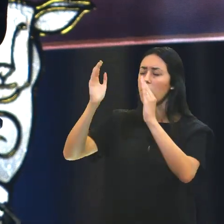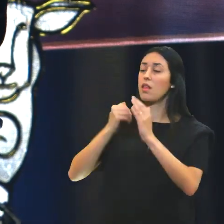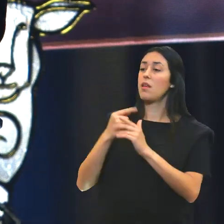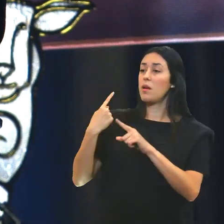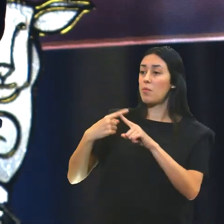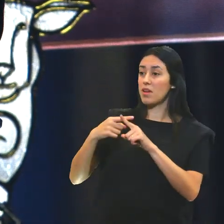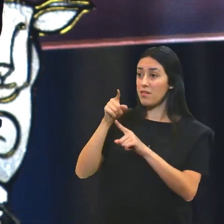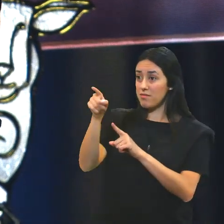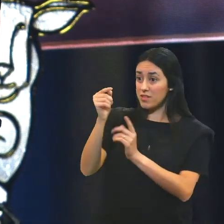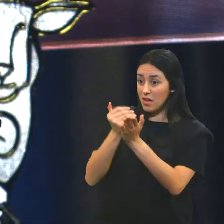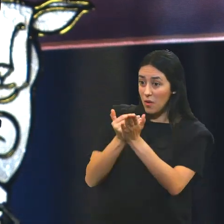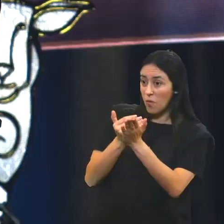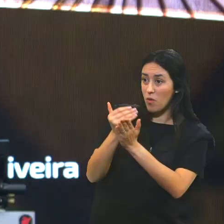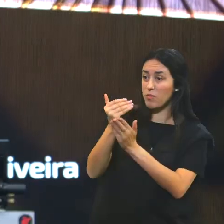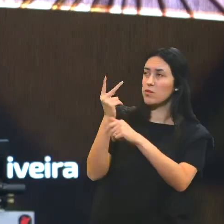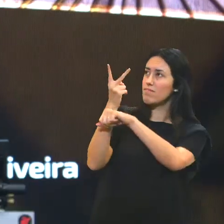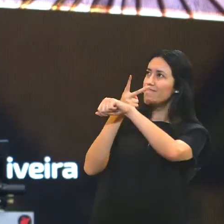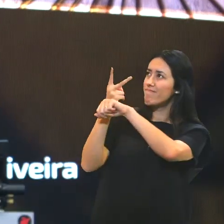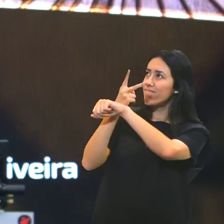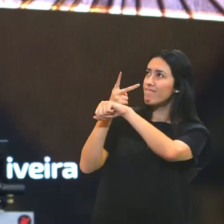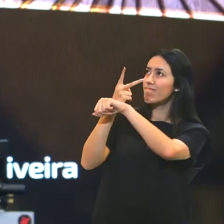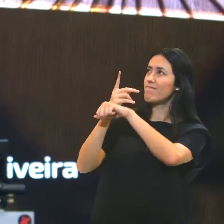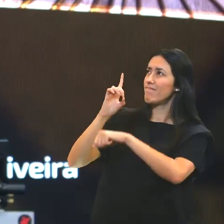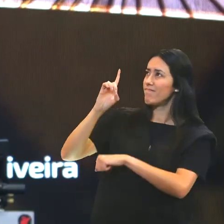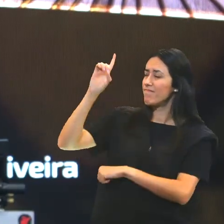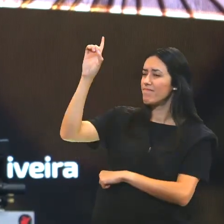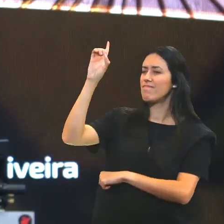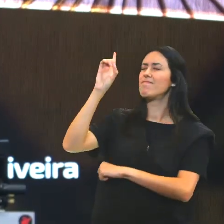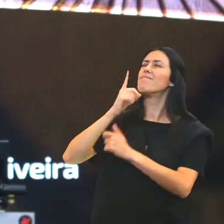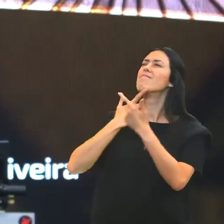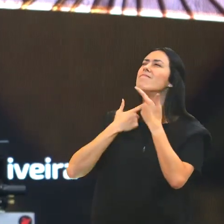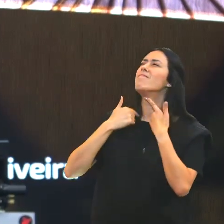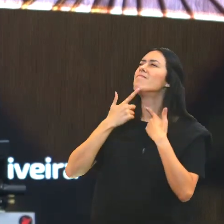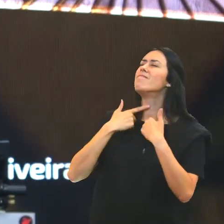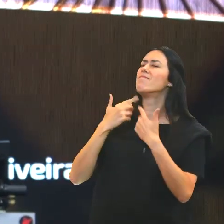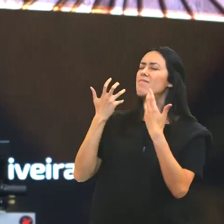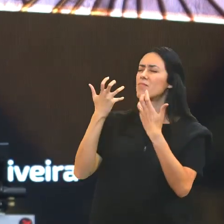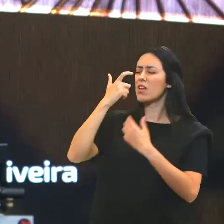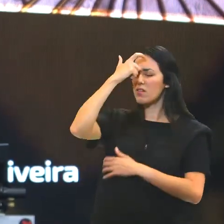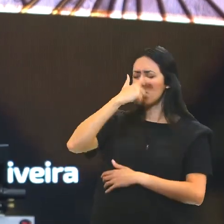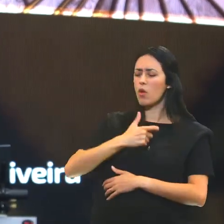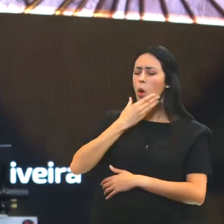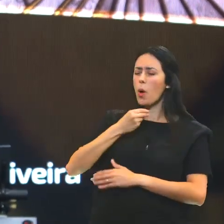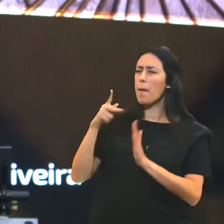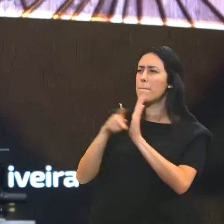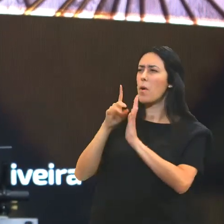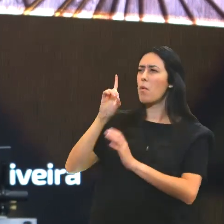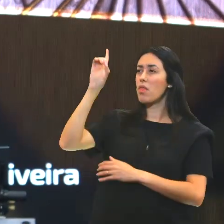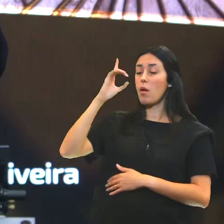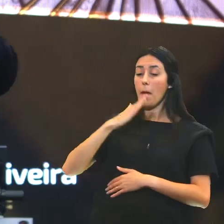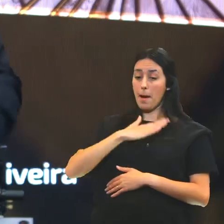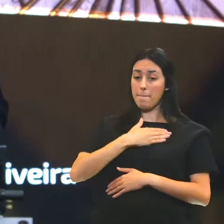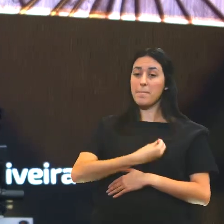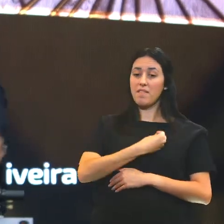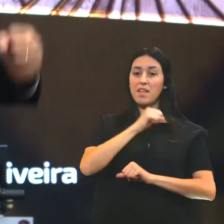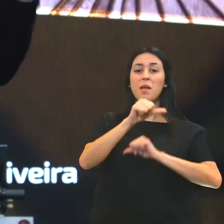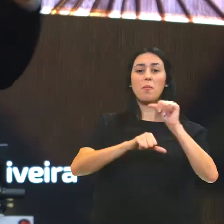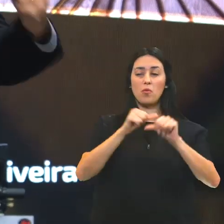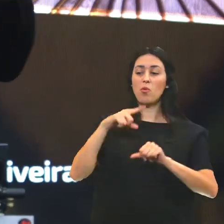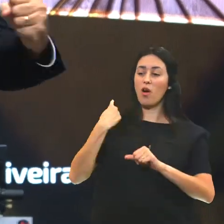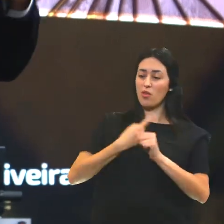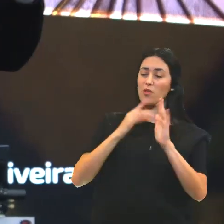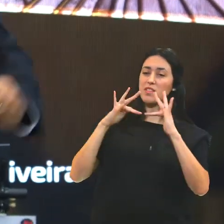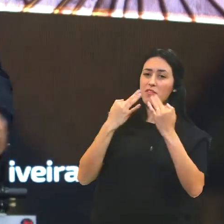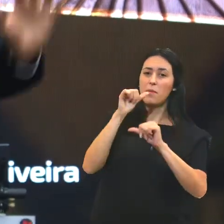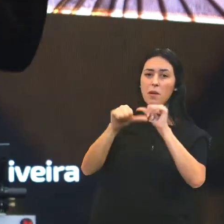começou a buscar a Deus, a desejar ser um homem de Deus, a minha vida mudou, a nossa casa mudou, você